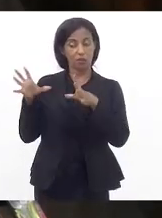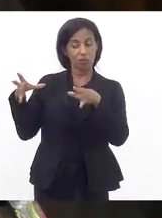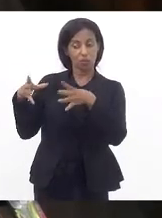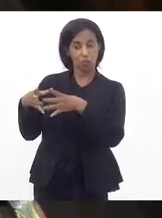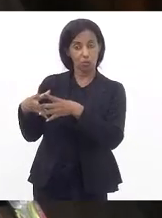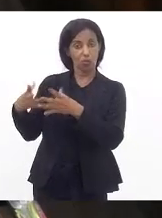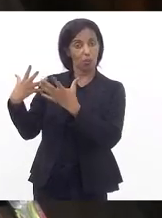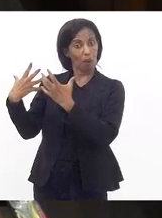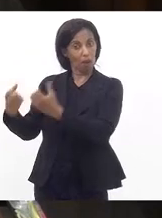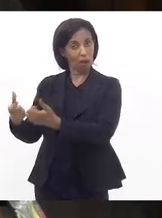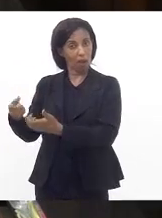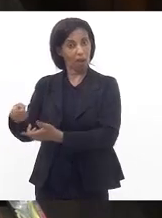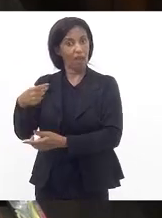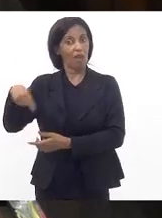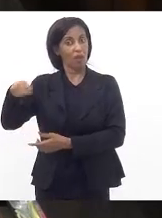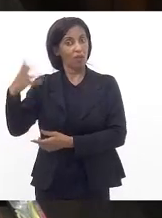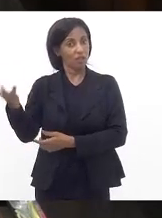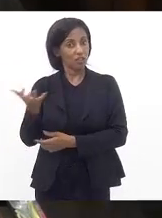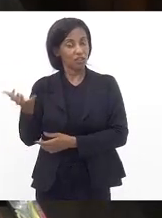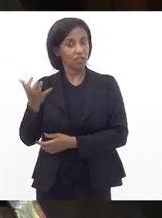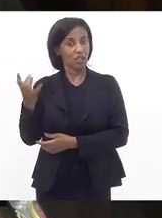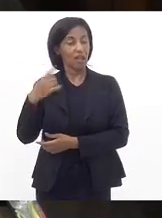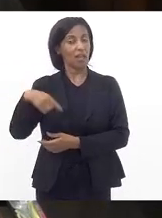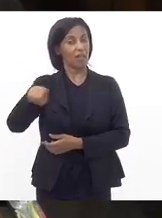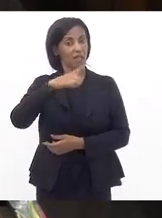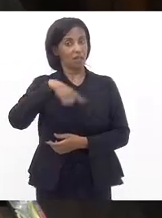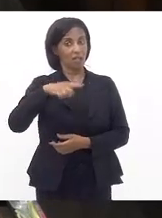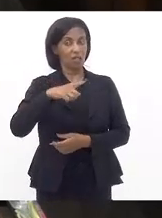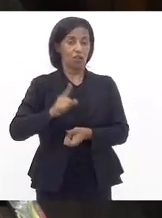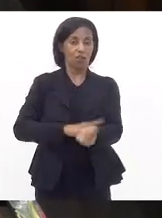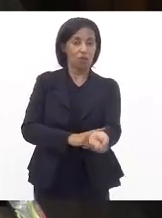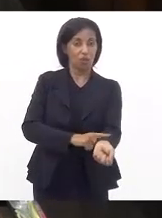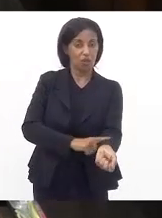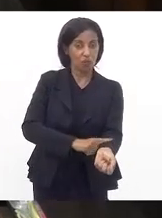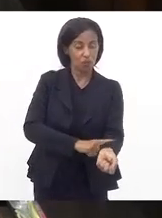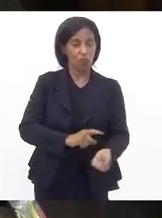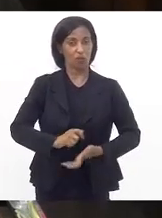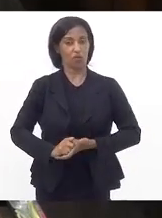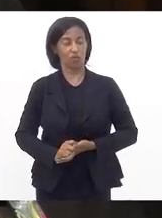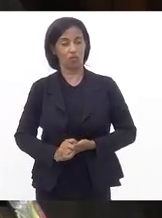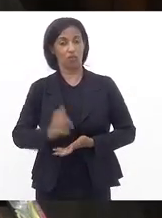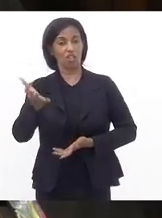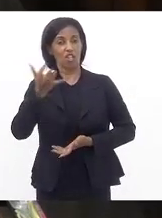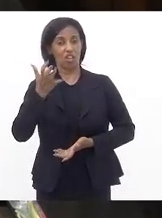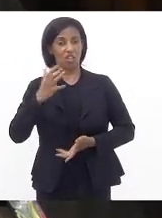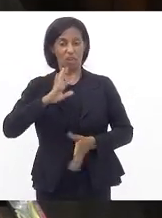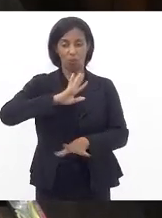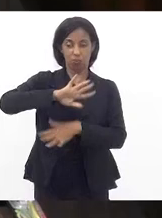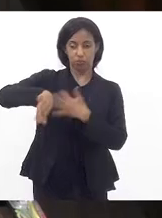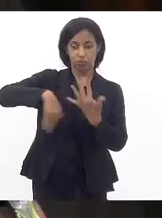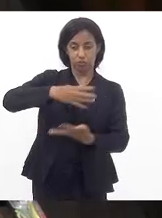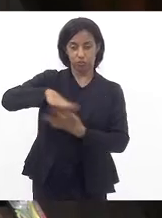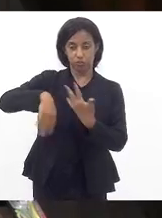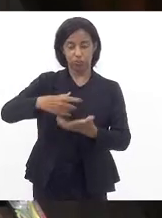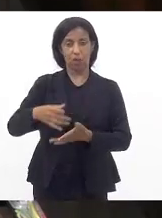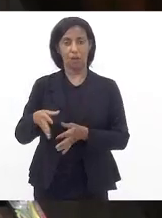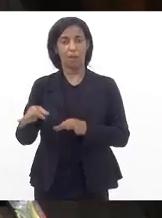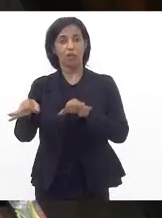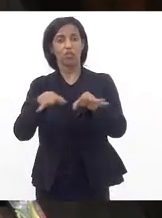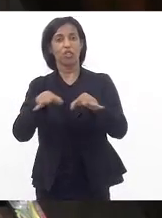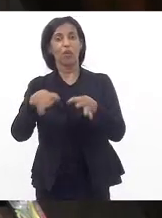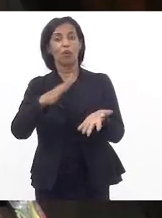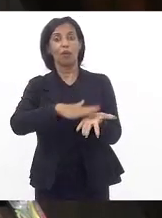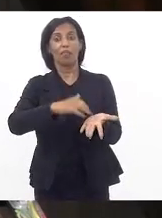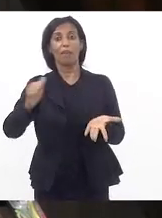skatistas é isso que ele quer ele quer que nós ficamos nervosos querem criar o caos para tirar o projeto